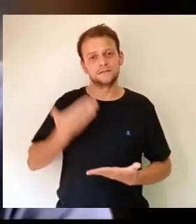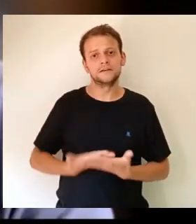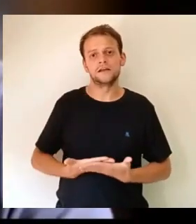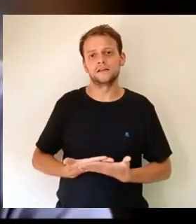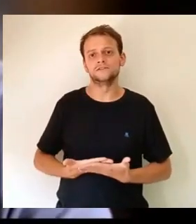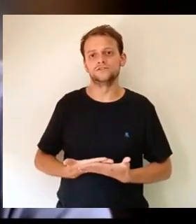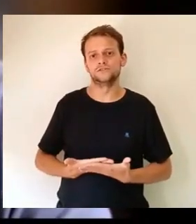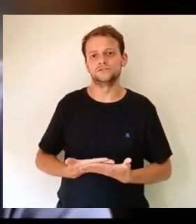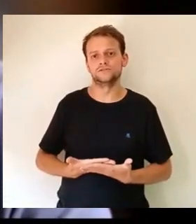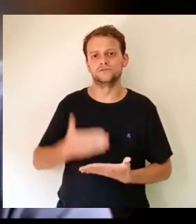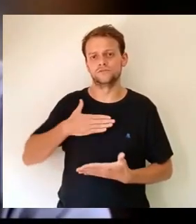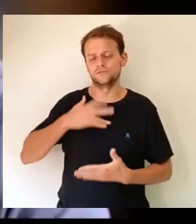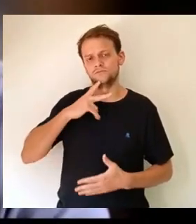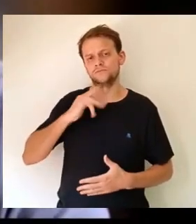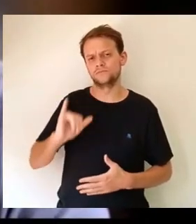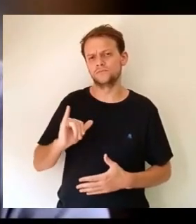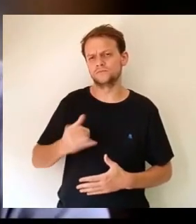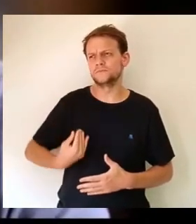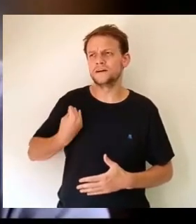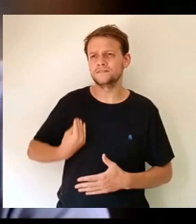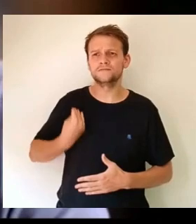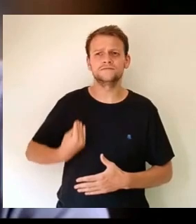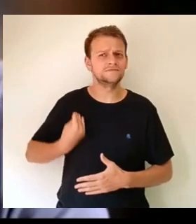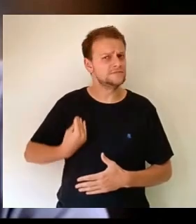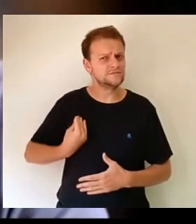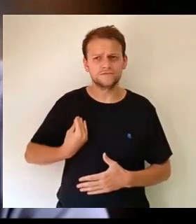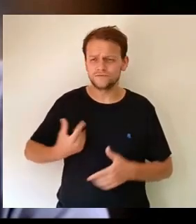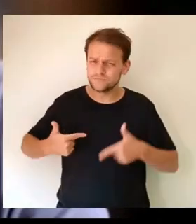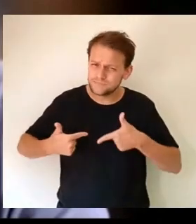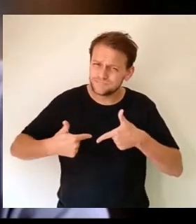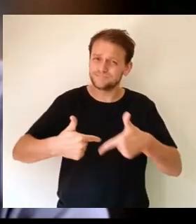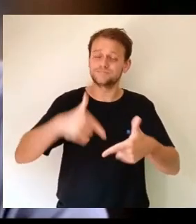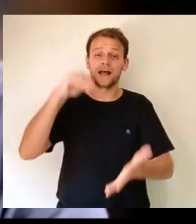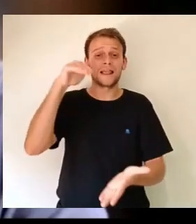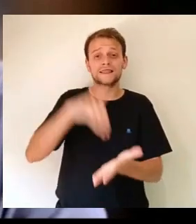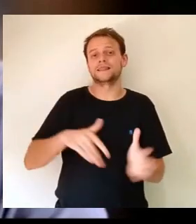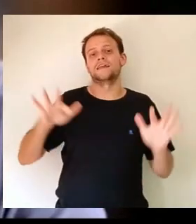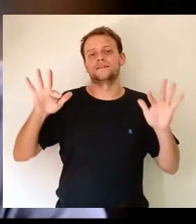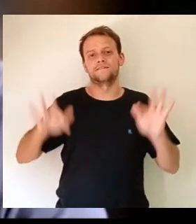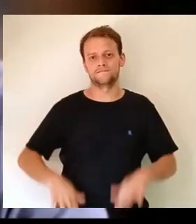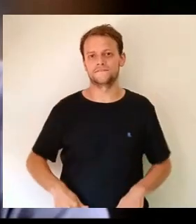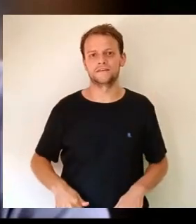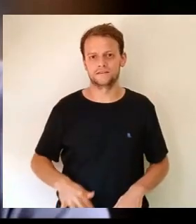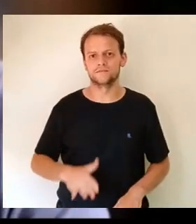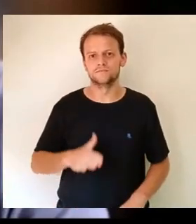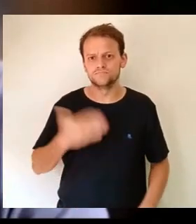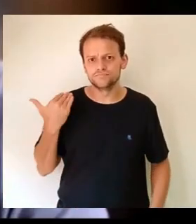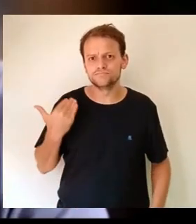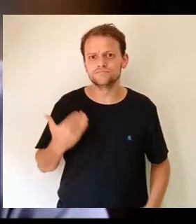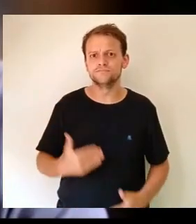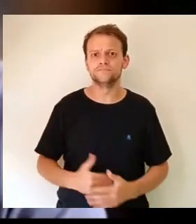Olha, eu acredito que ele devia ter. Ele foi ativo até o final.